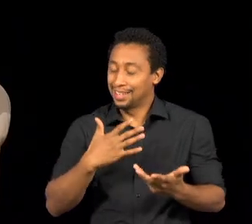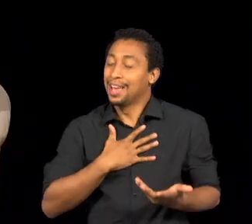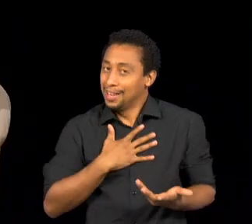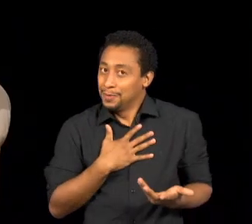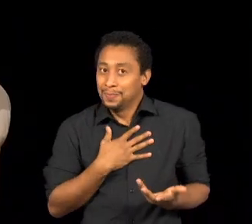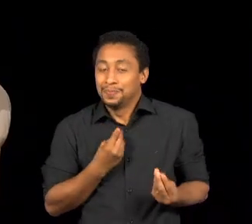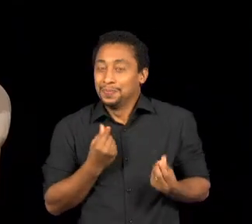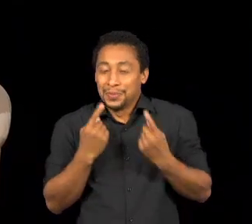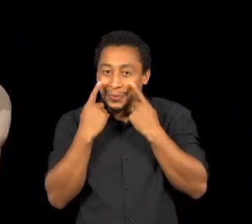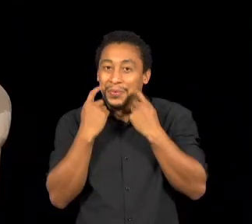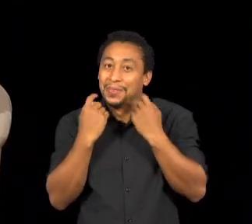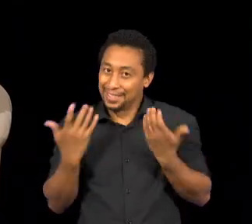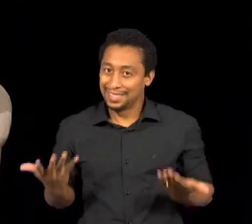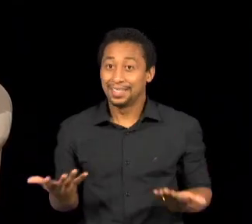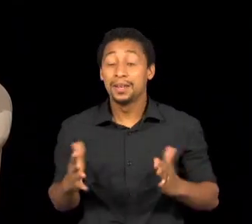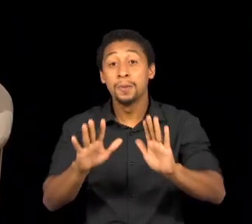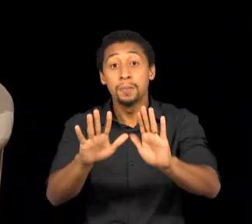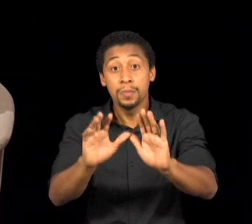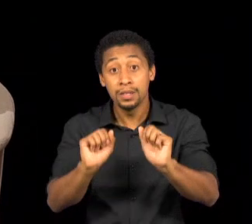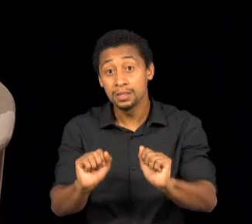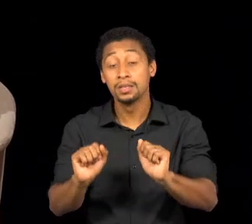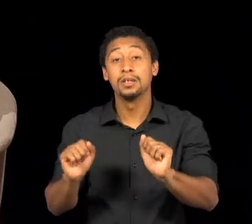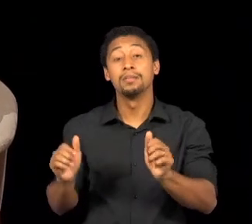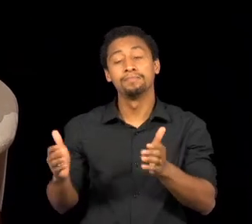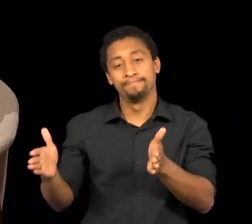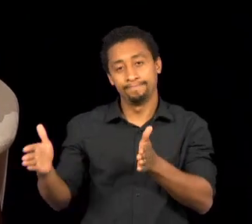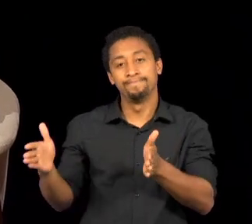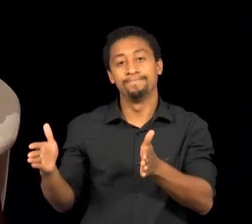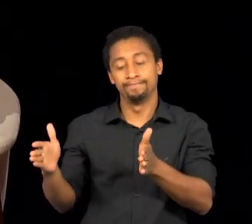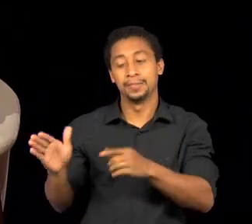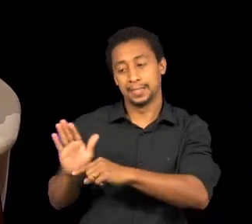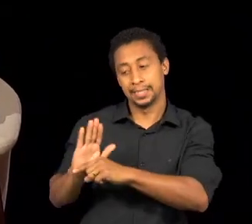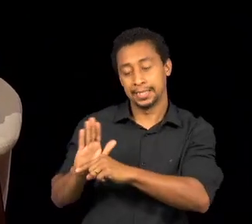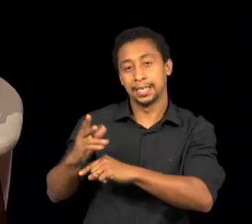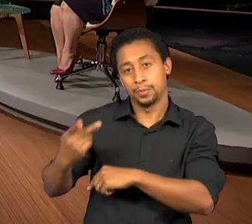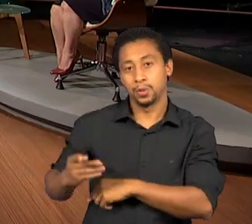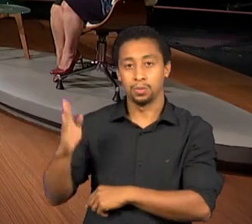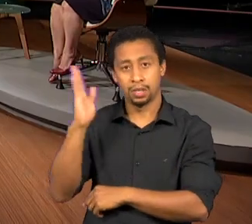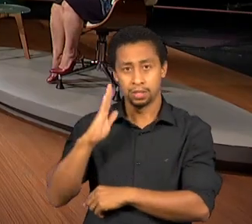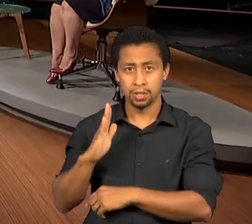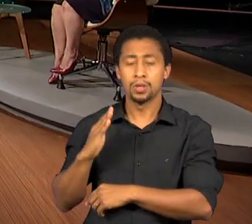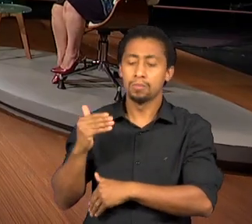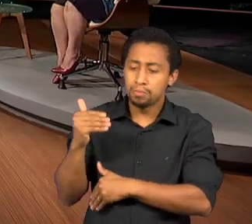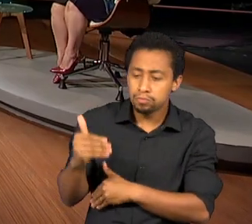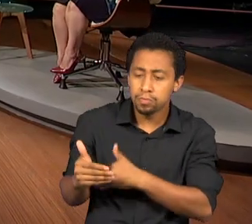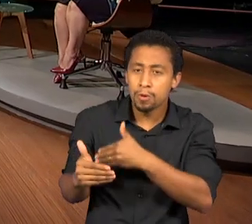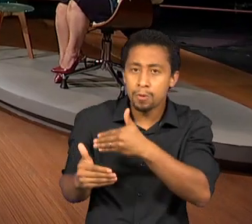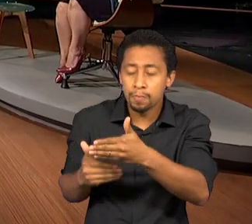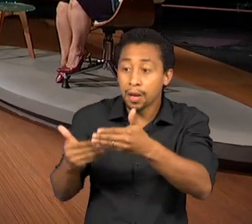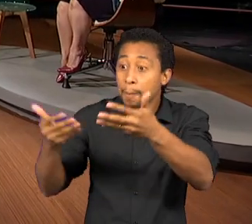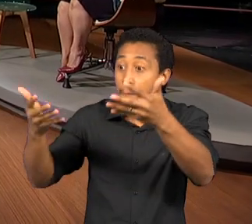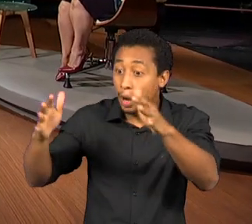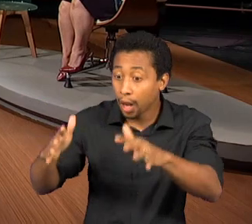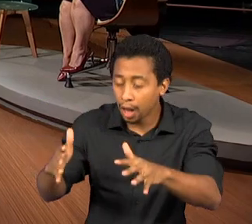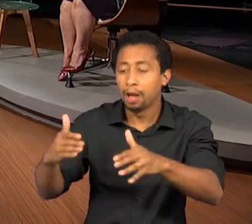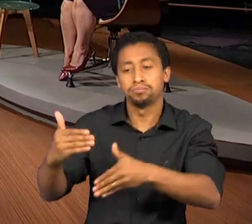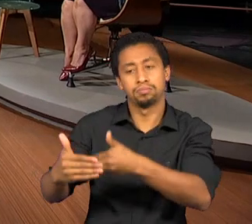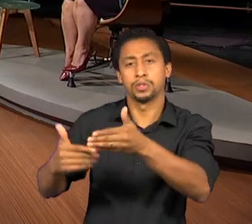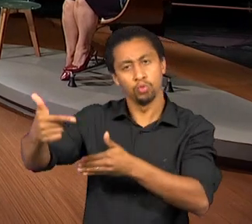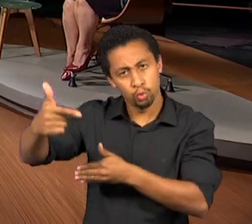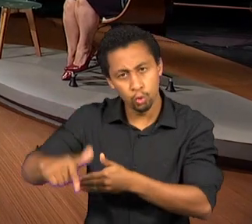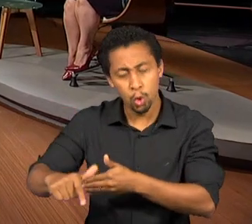impressão que eu tenho com relação ao cinema brasileiro é que ele está sempre recomeçando. A gente recomeça, faz grandes coisas,